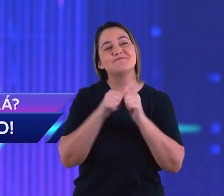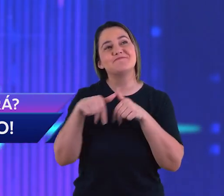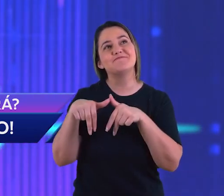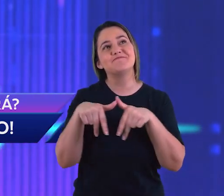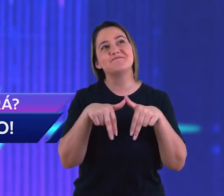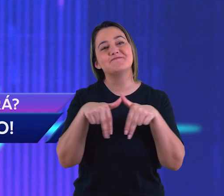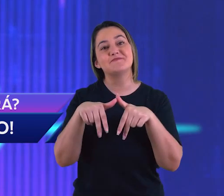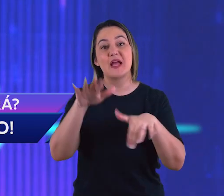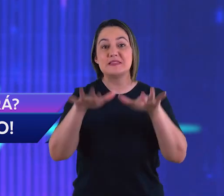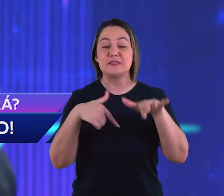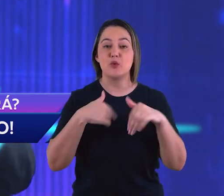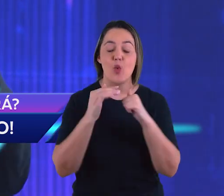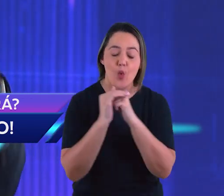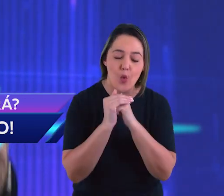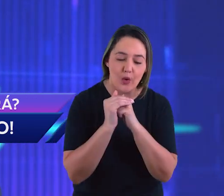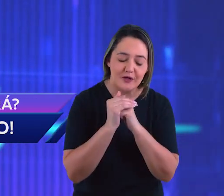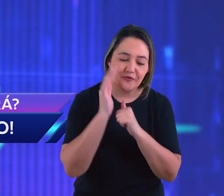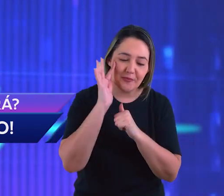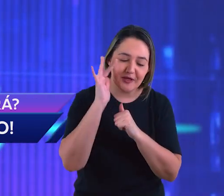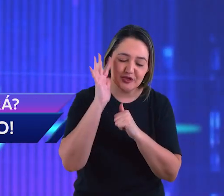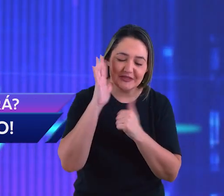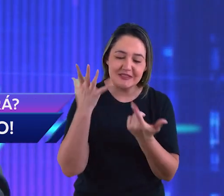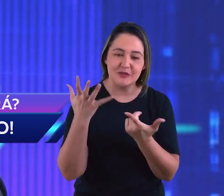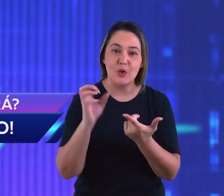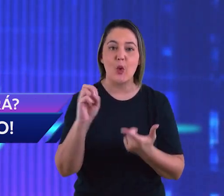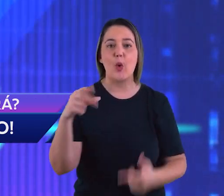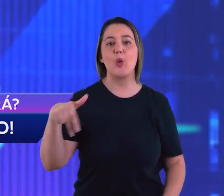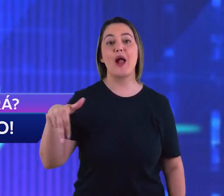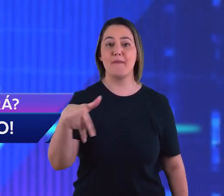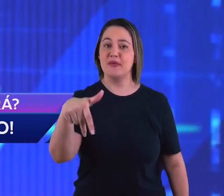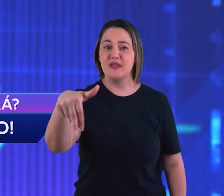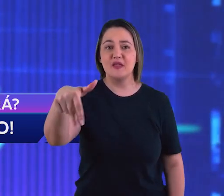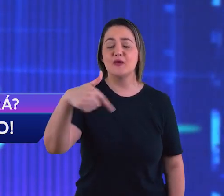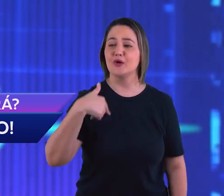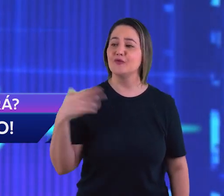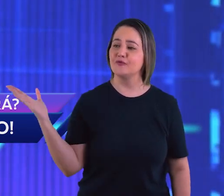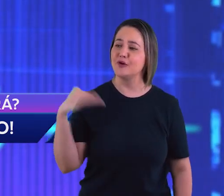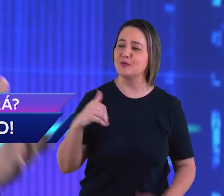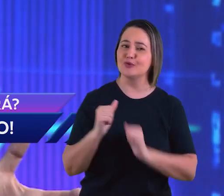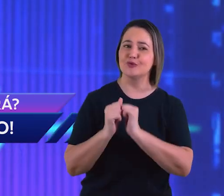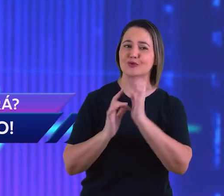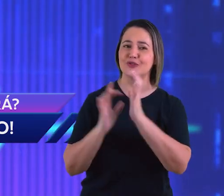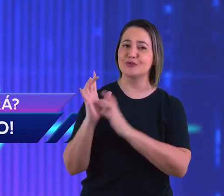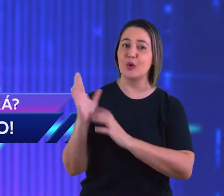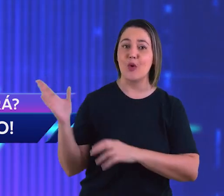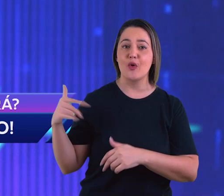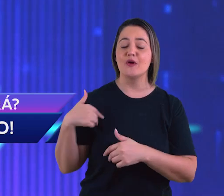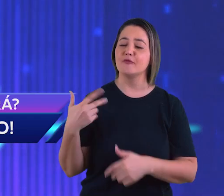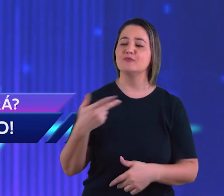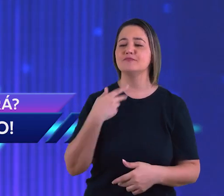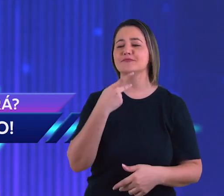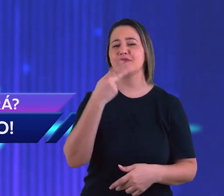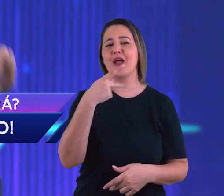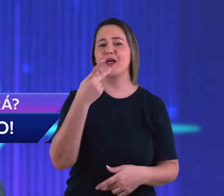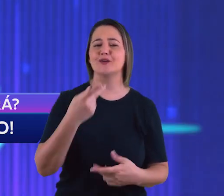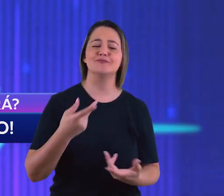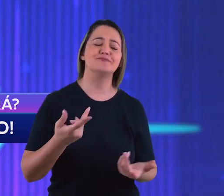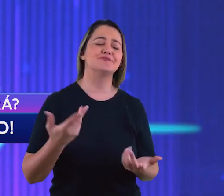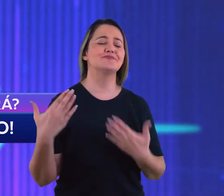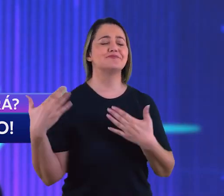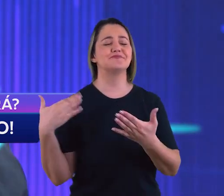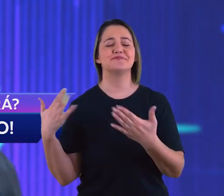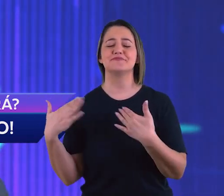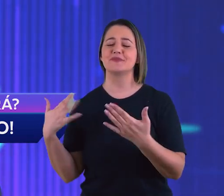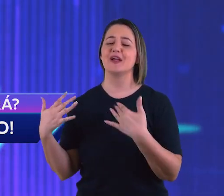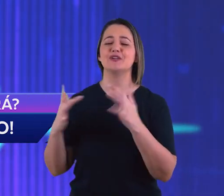minhas orações, nos meus momentos de reflexão, ou às vezes quando eu saio para caminhar, eu convido Jesus para caminhar comigo. E eu vou falando com